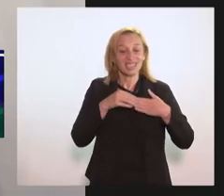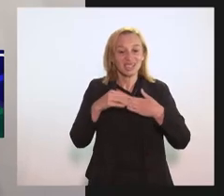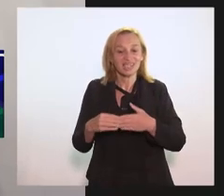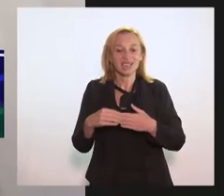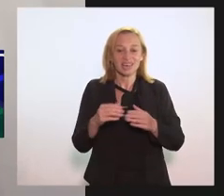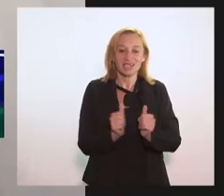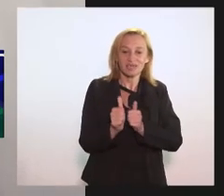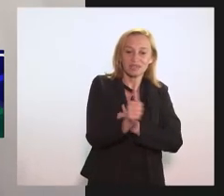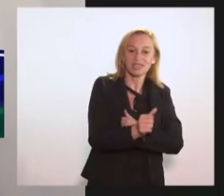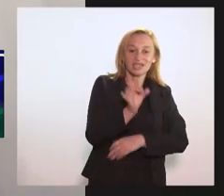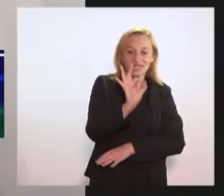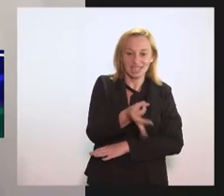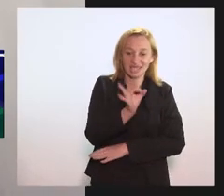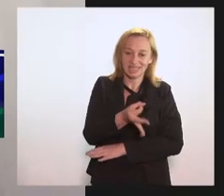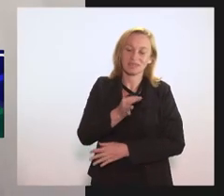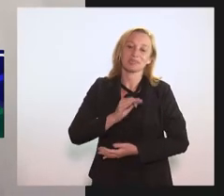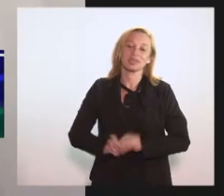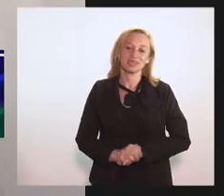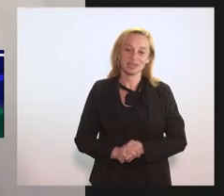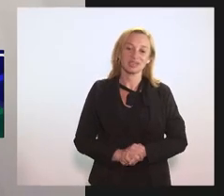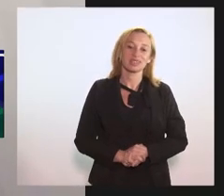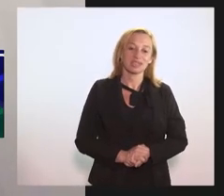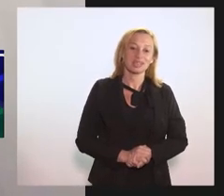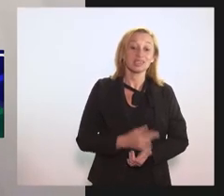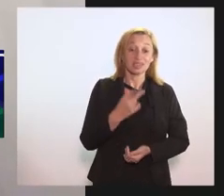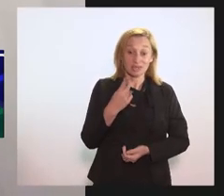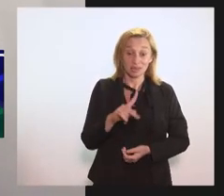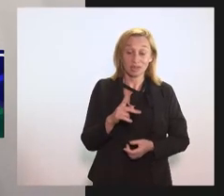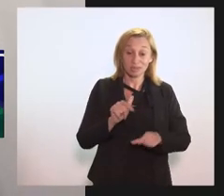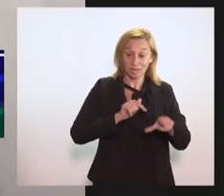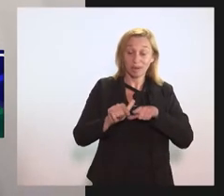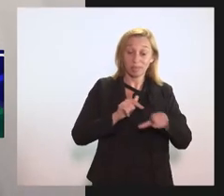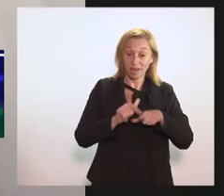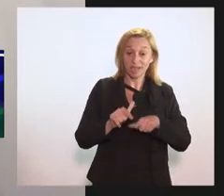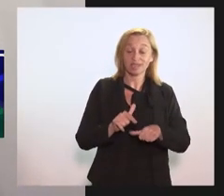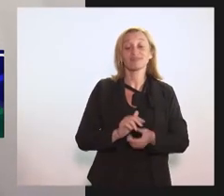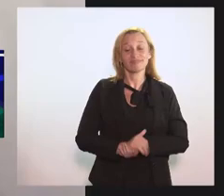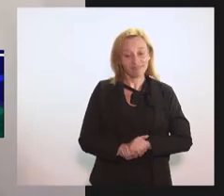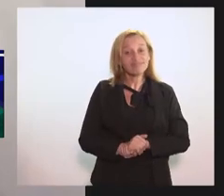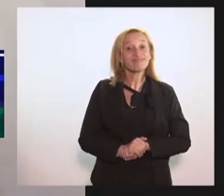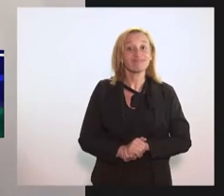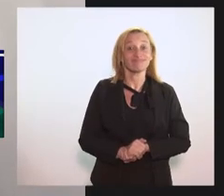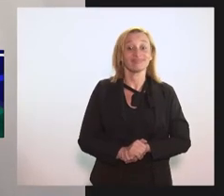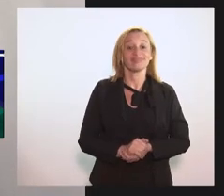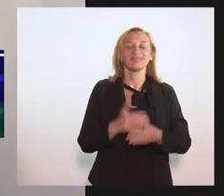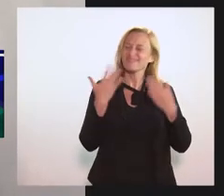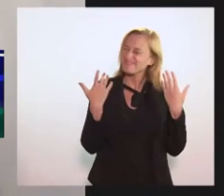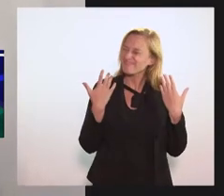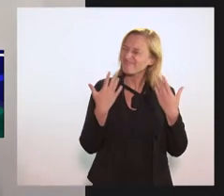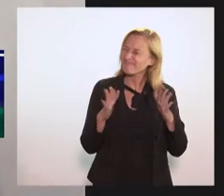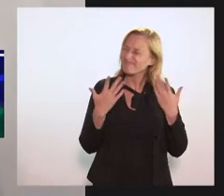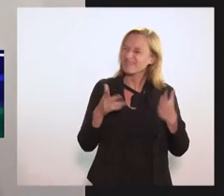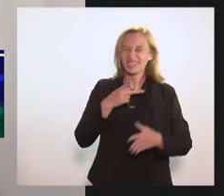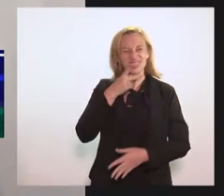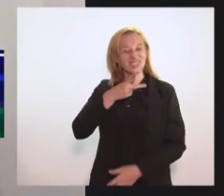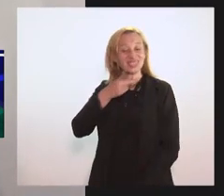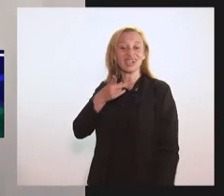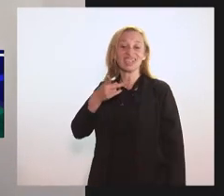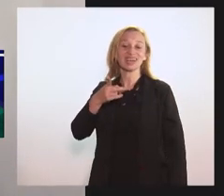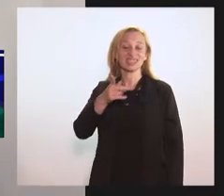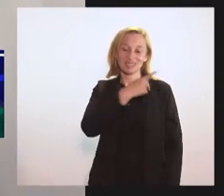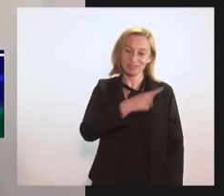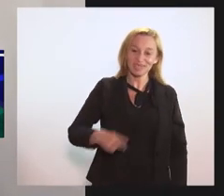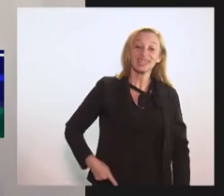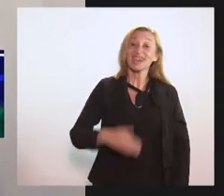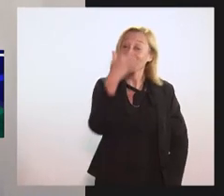né, bravamente a sua labuta e o seu trabalho. Então, eram essas as minhas palavras, presidente.